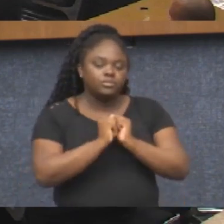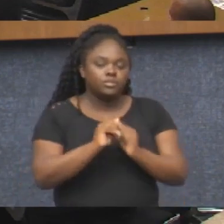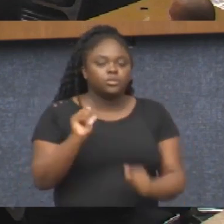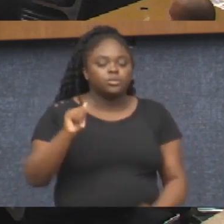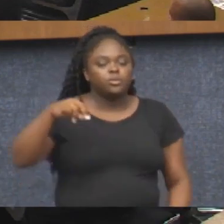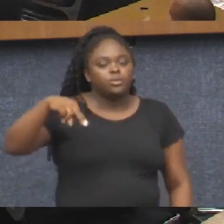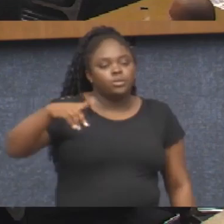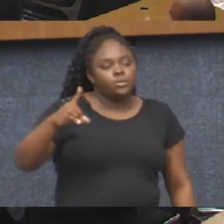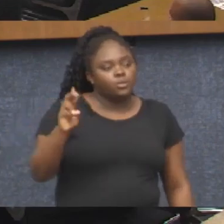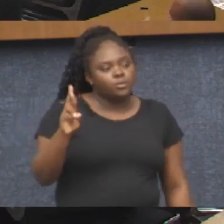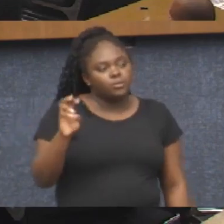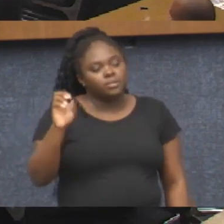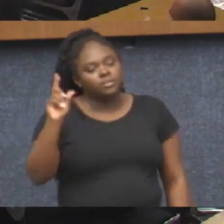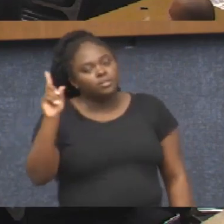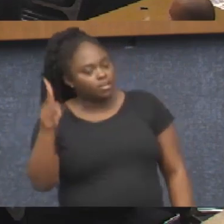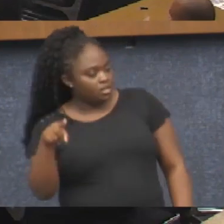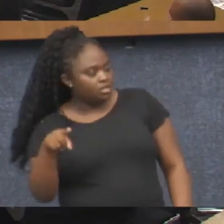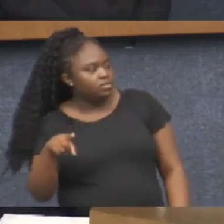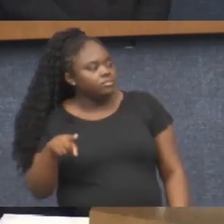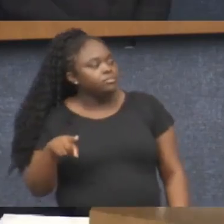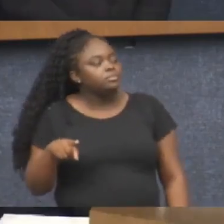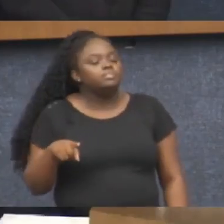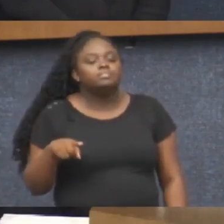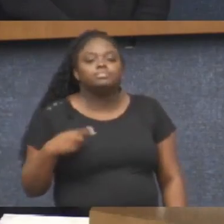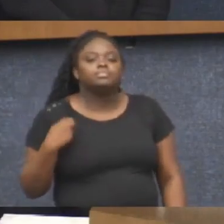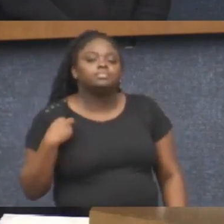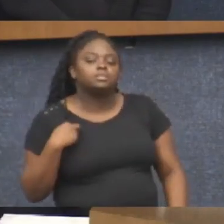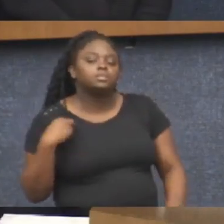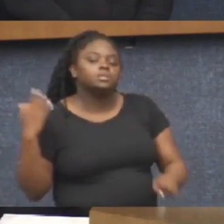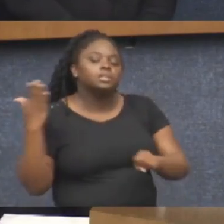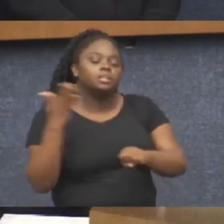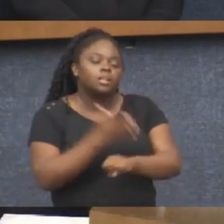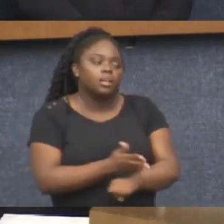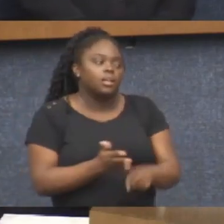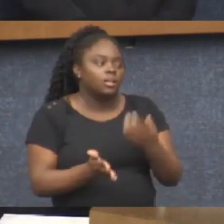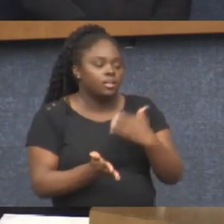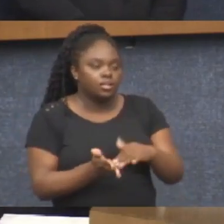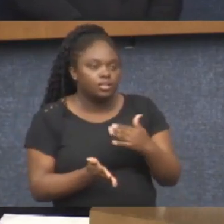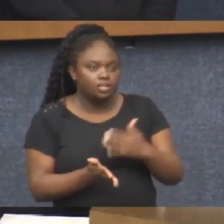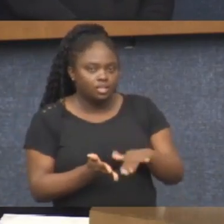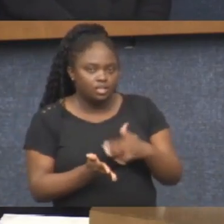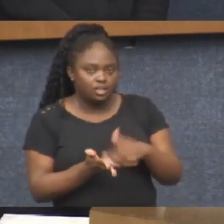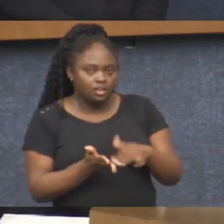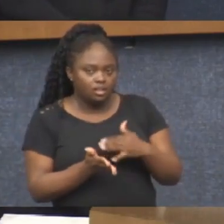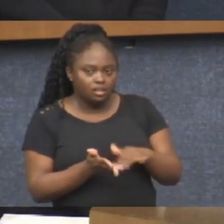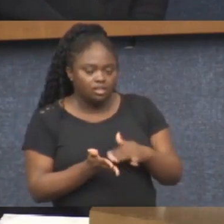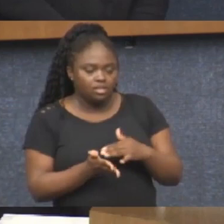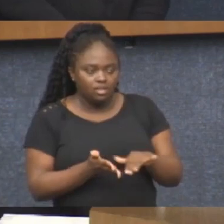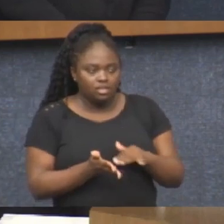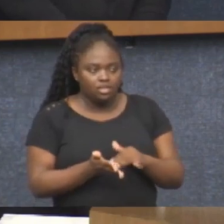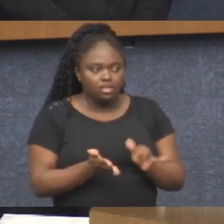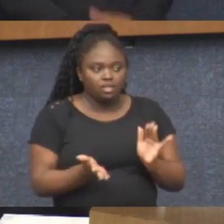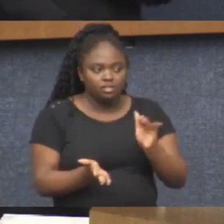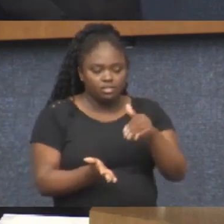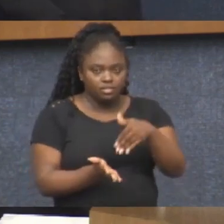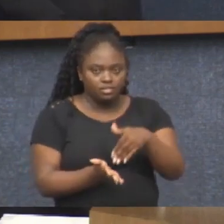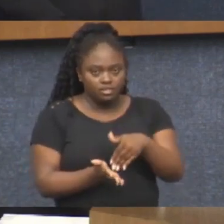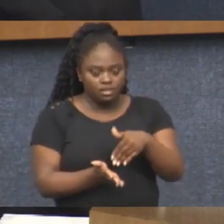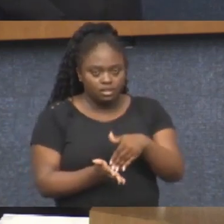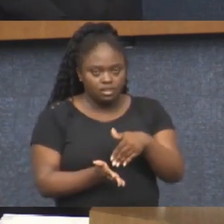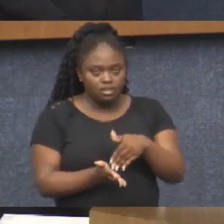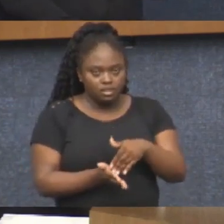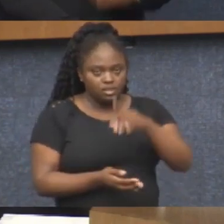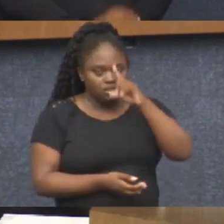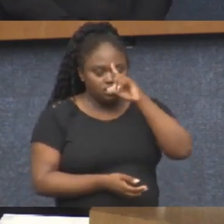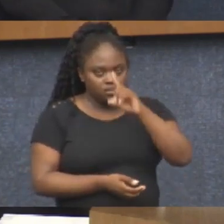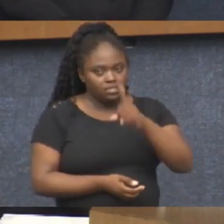e as diretrizes, né, que a gente, que eu entrei para essa secretaria tão recente, até o final aí